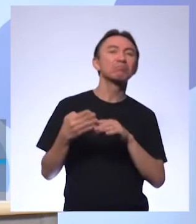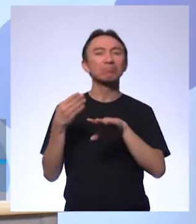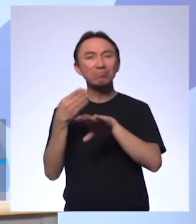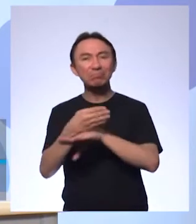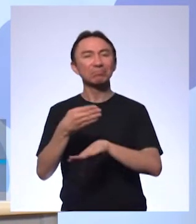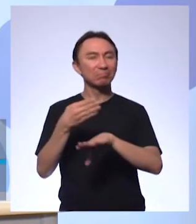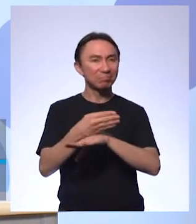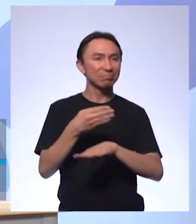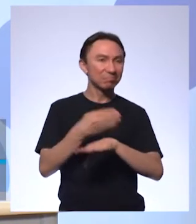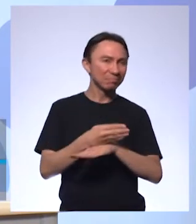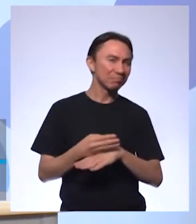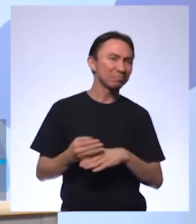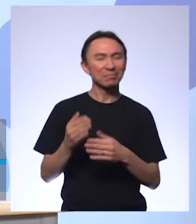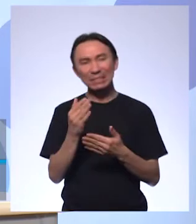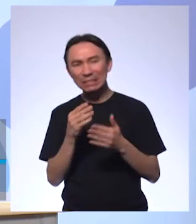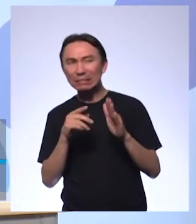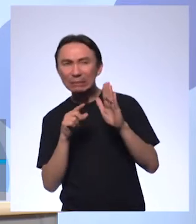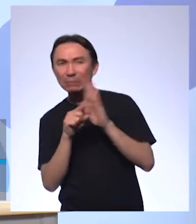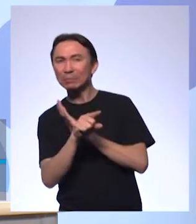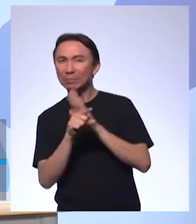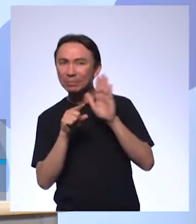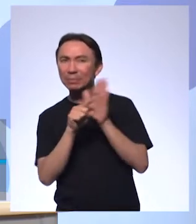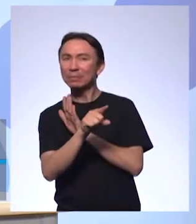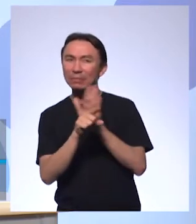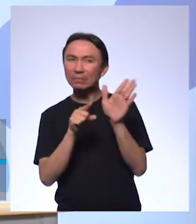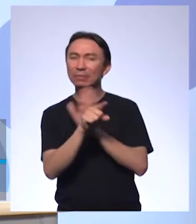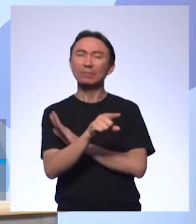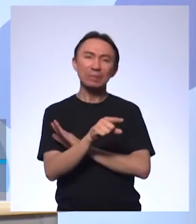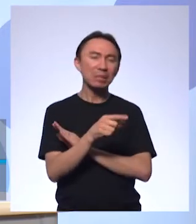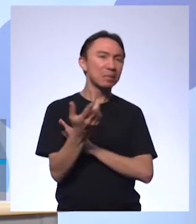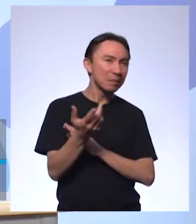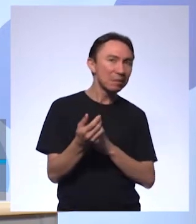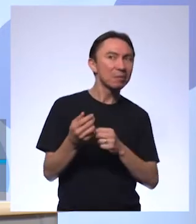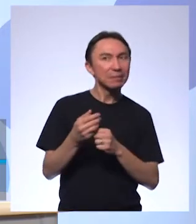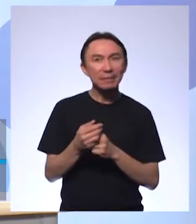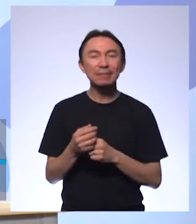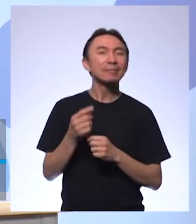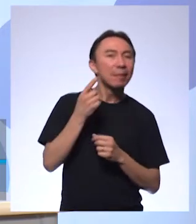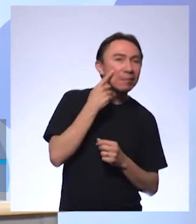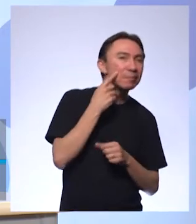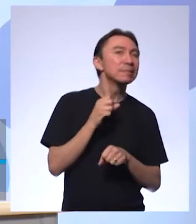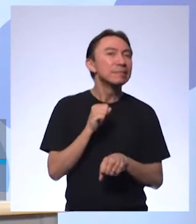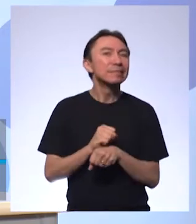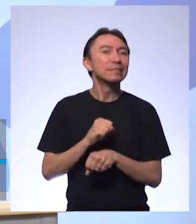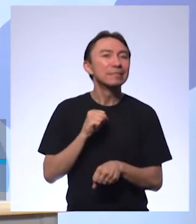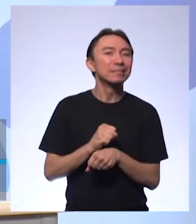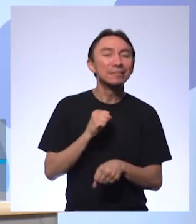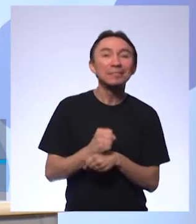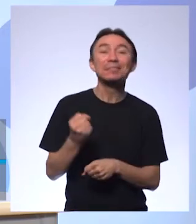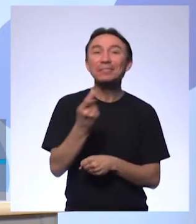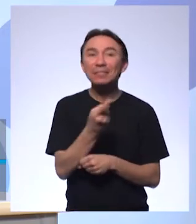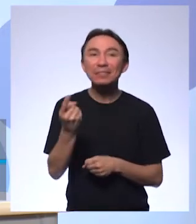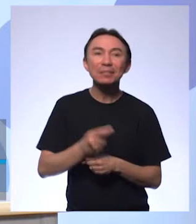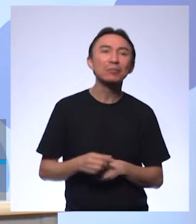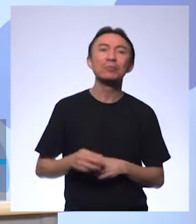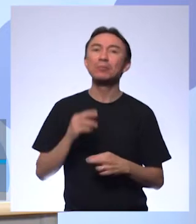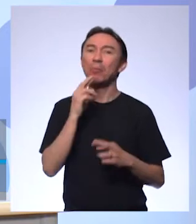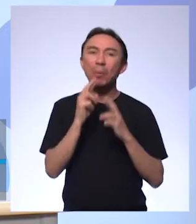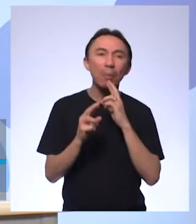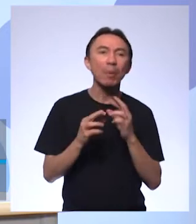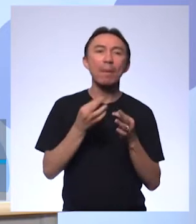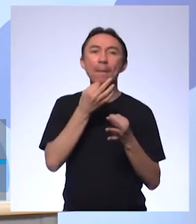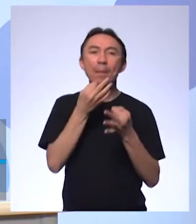tem algumas perguntas bem bacanas que a gente vai fazer e a gente torce aí para que você faça aí umas boas